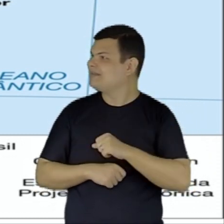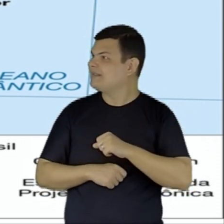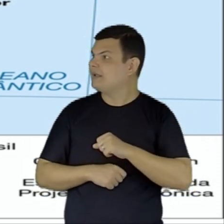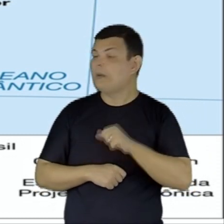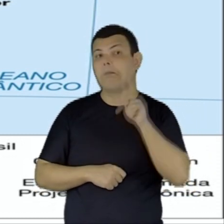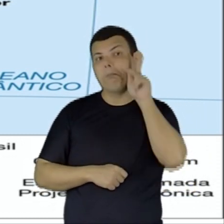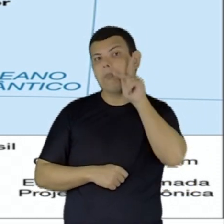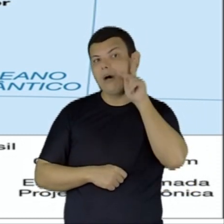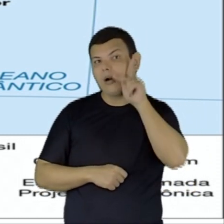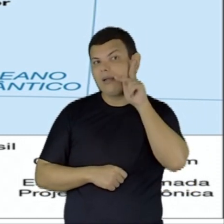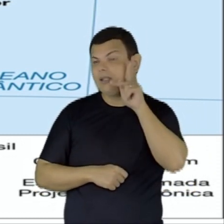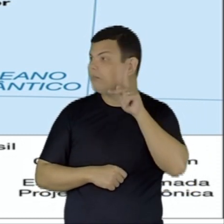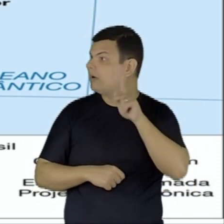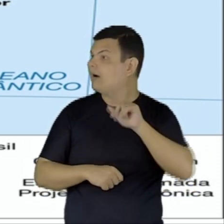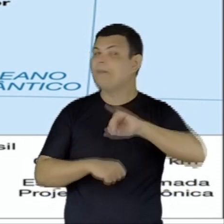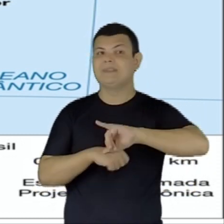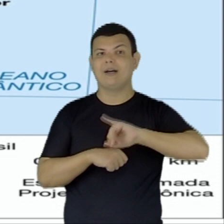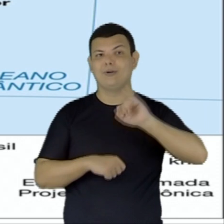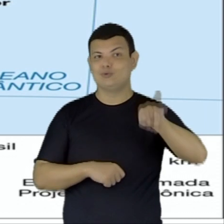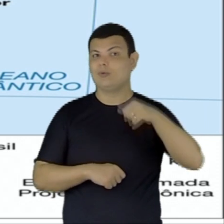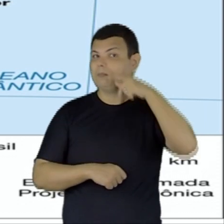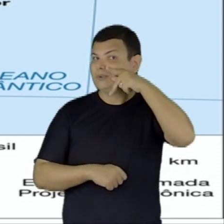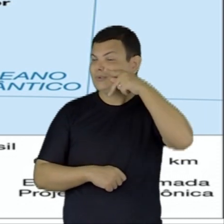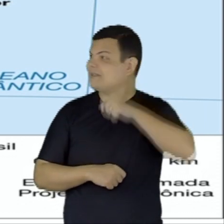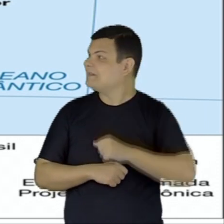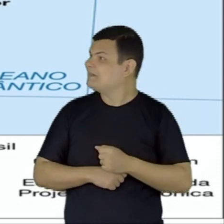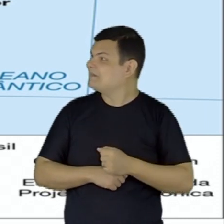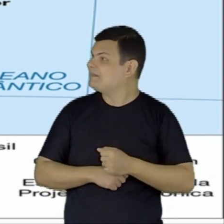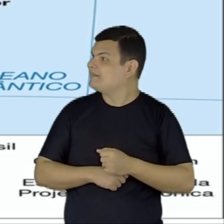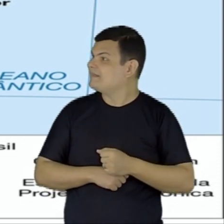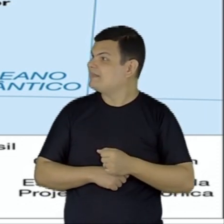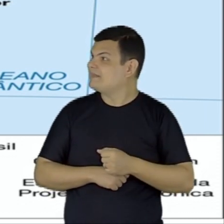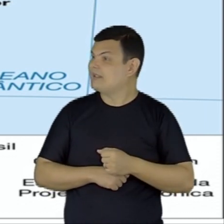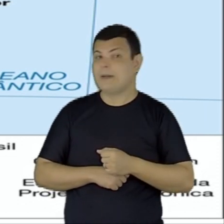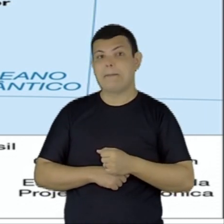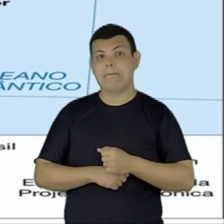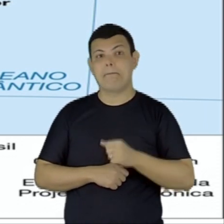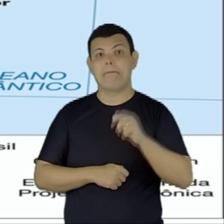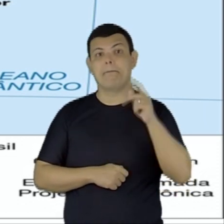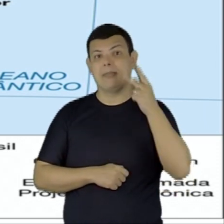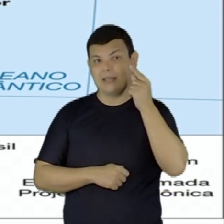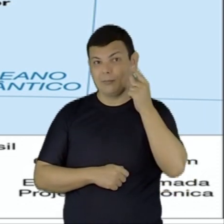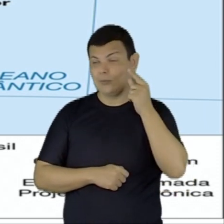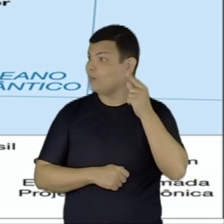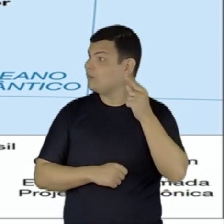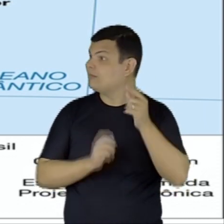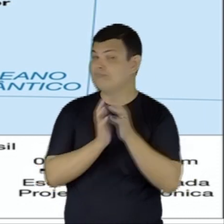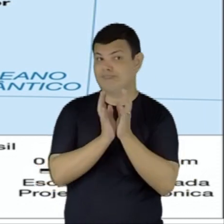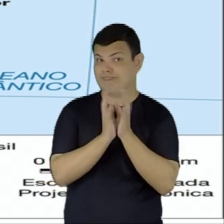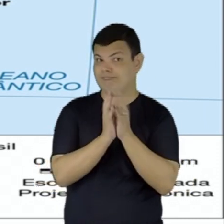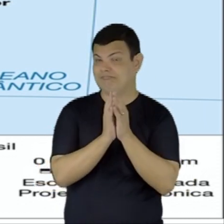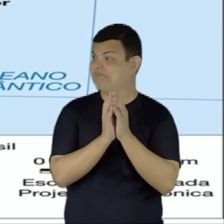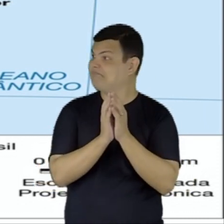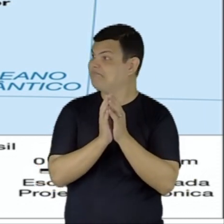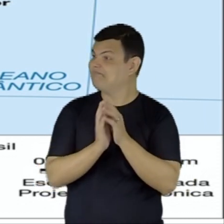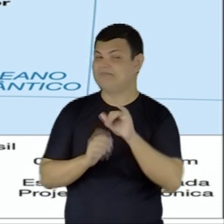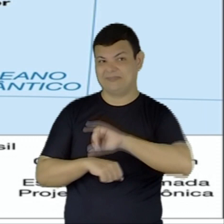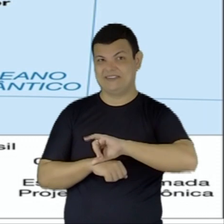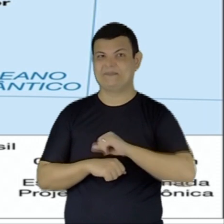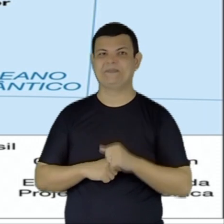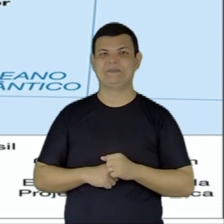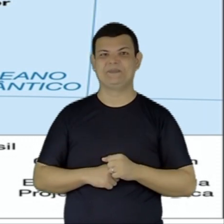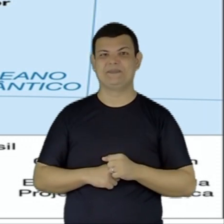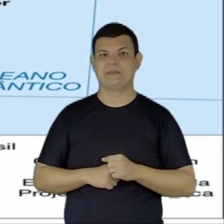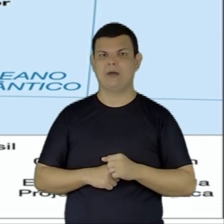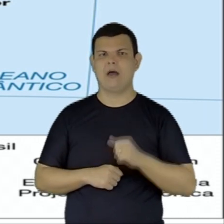Paraíba, João Pessoa. A capital de Pernambuco, Recife. A